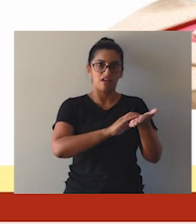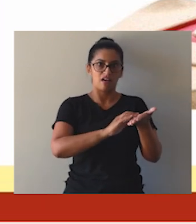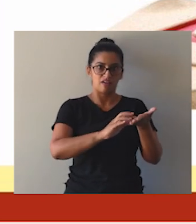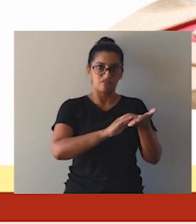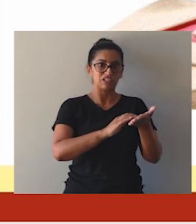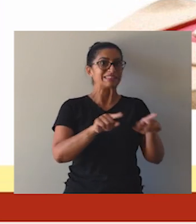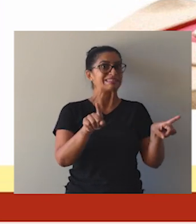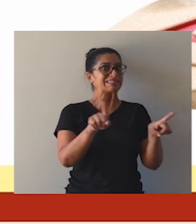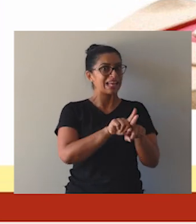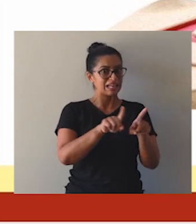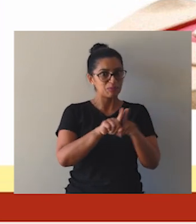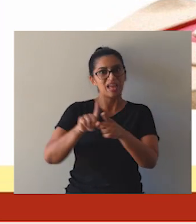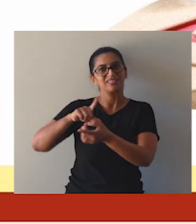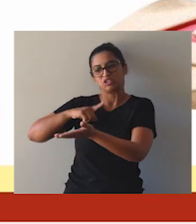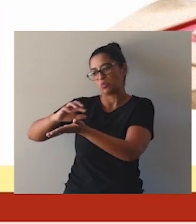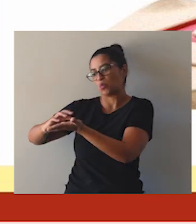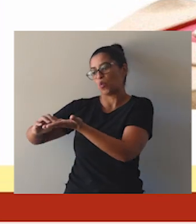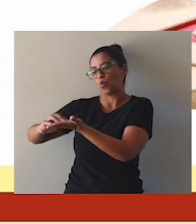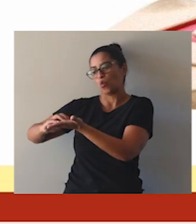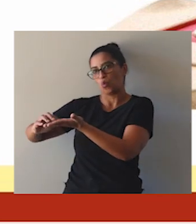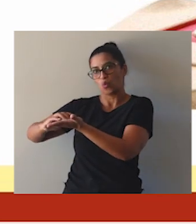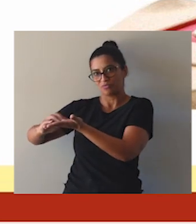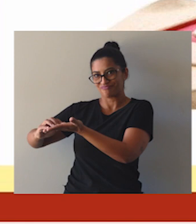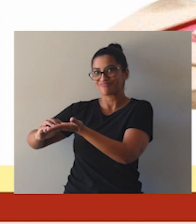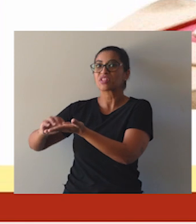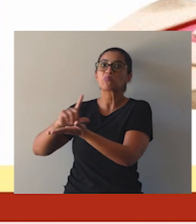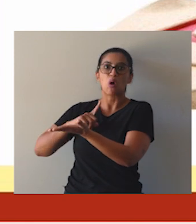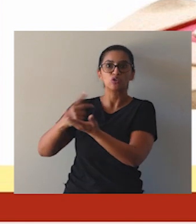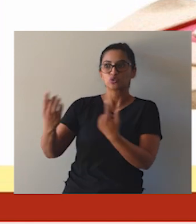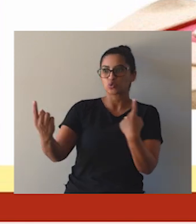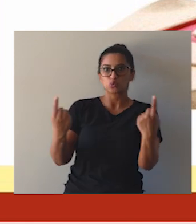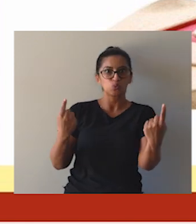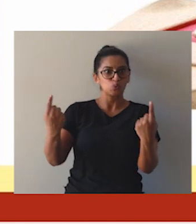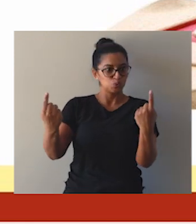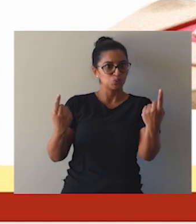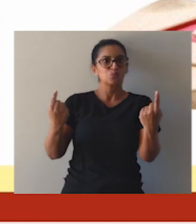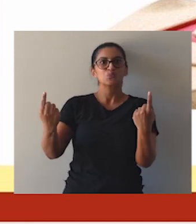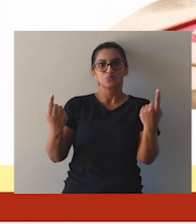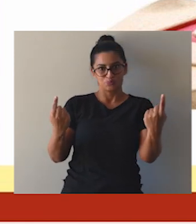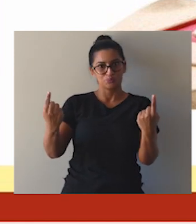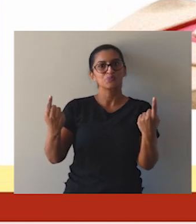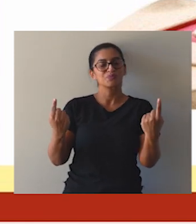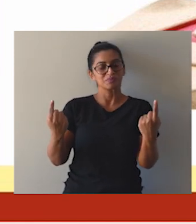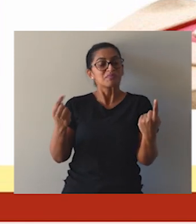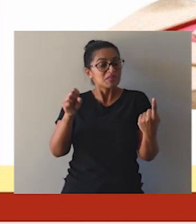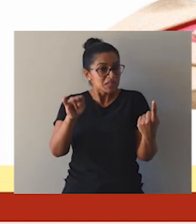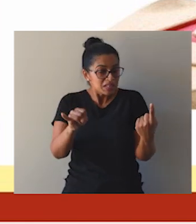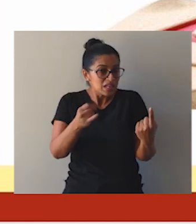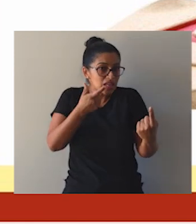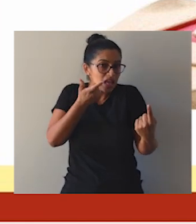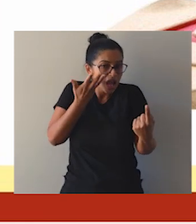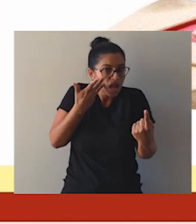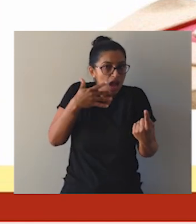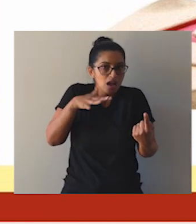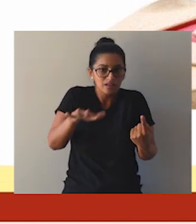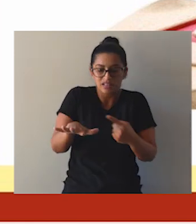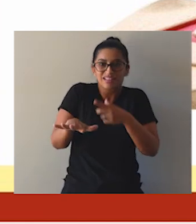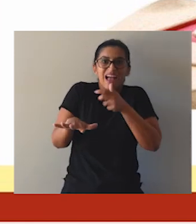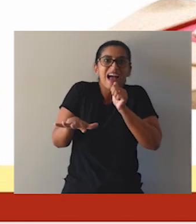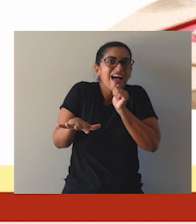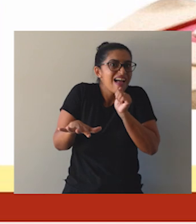braille. Então, dá para ser trabalhado das duas maneiras, né? A criança, para ser alfabetizada em braille, ela não pode ter